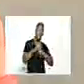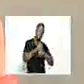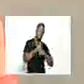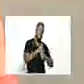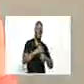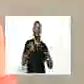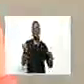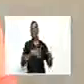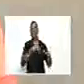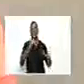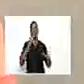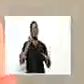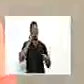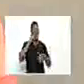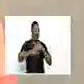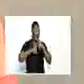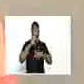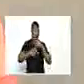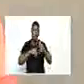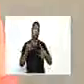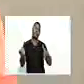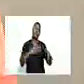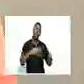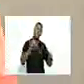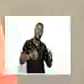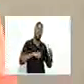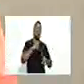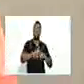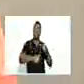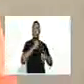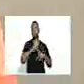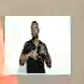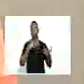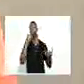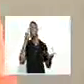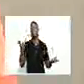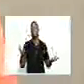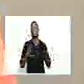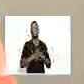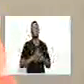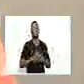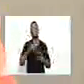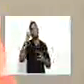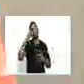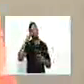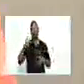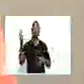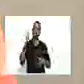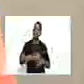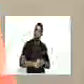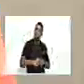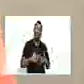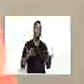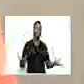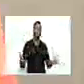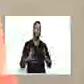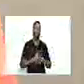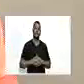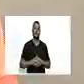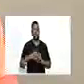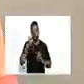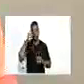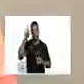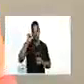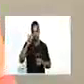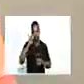guardar as meninas vão lá fazem isso mas parece que fica passa dois dias tá lá de novo lá então a ideia